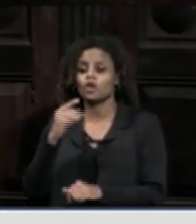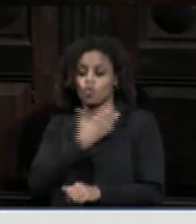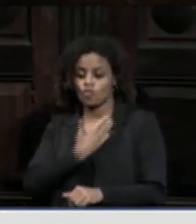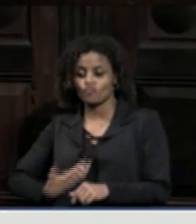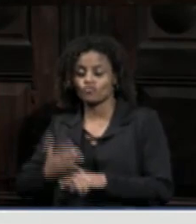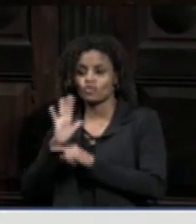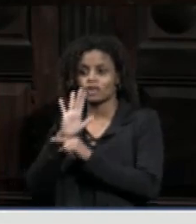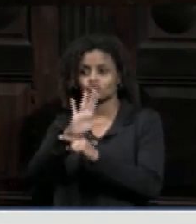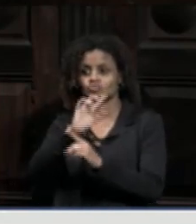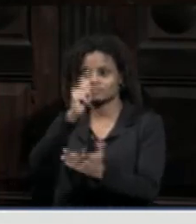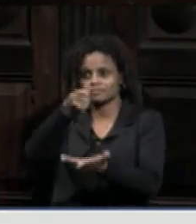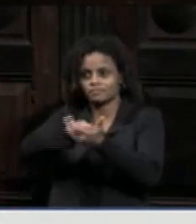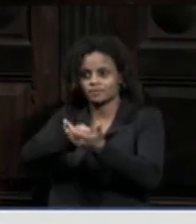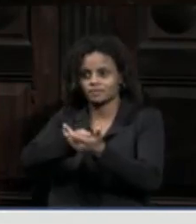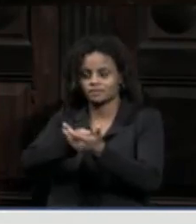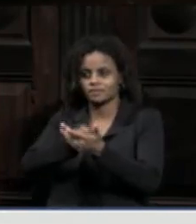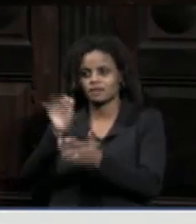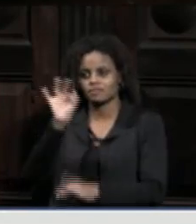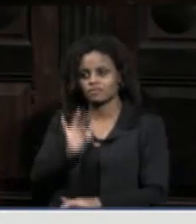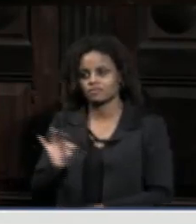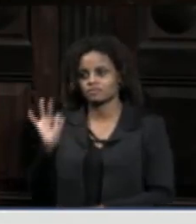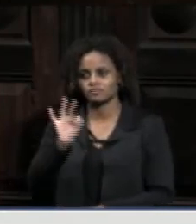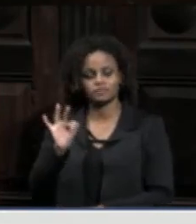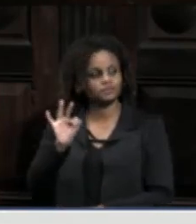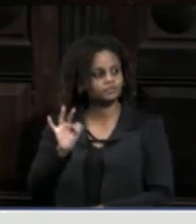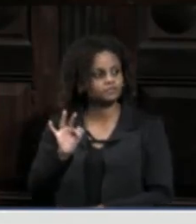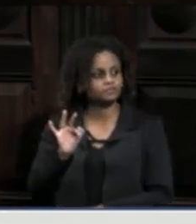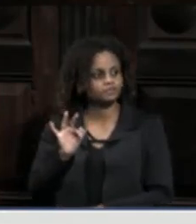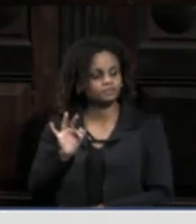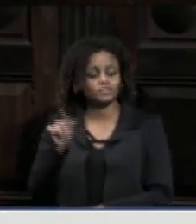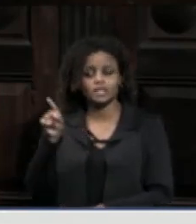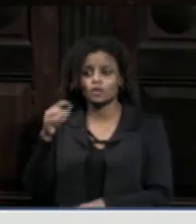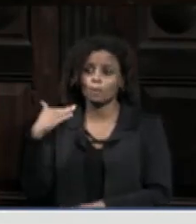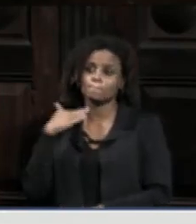superior. A Caixa Econômica